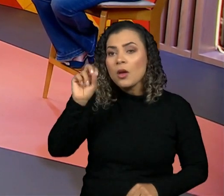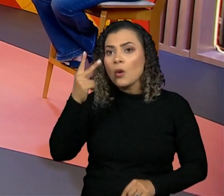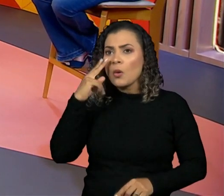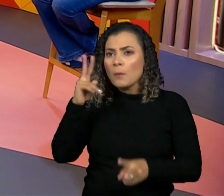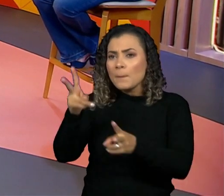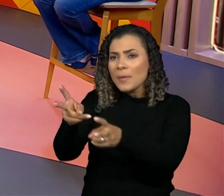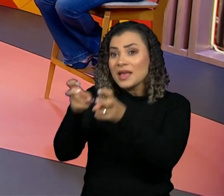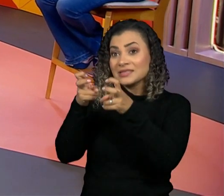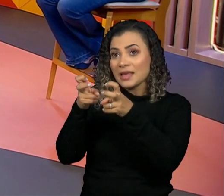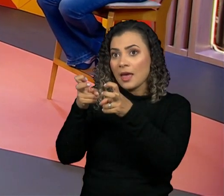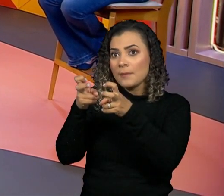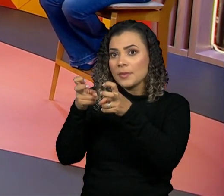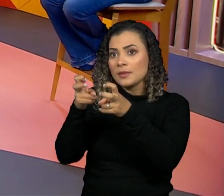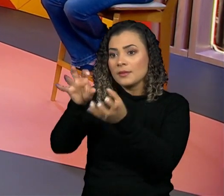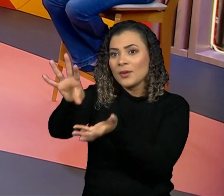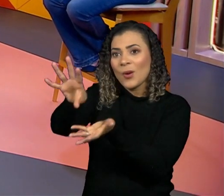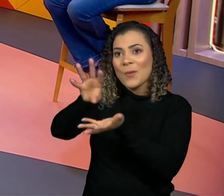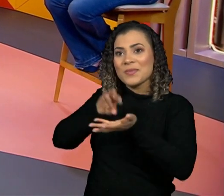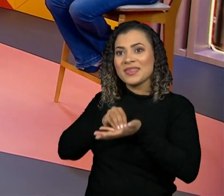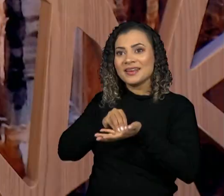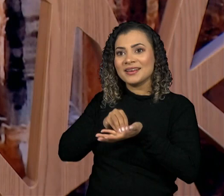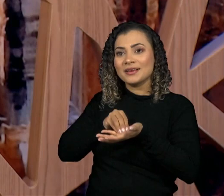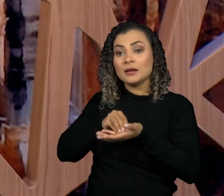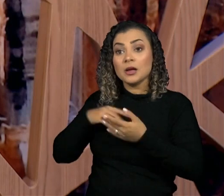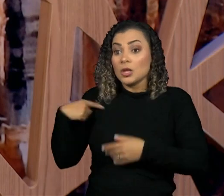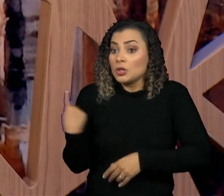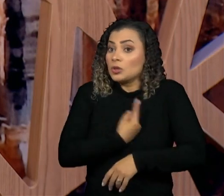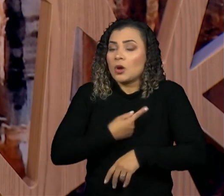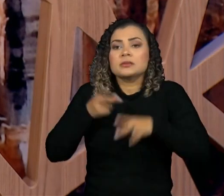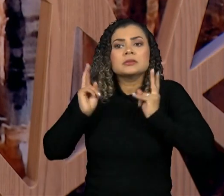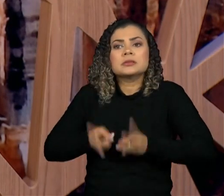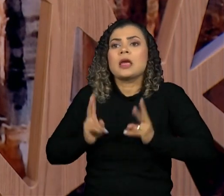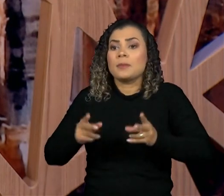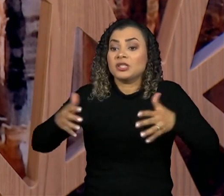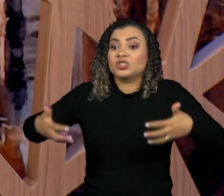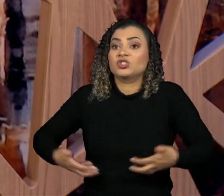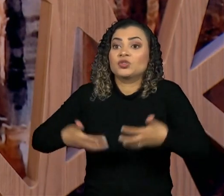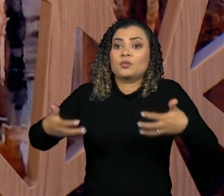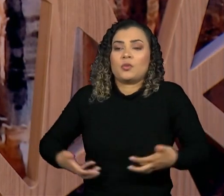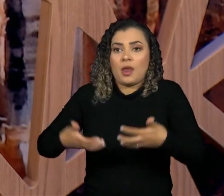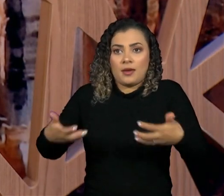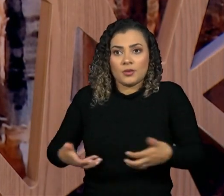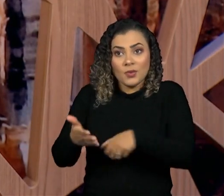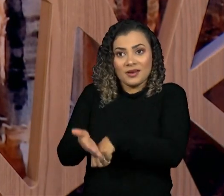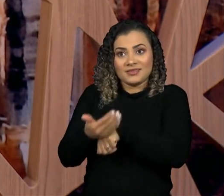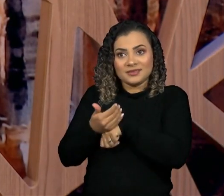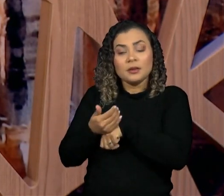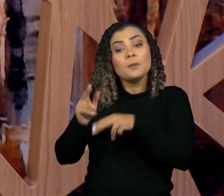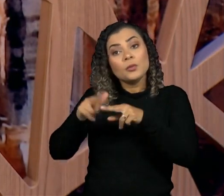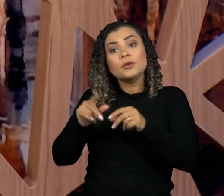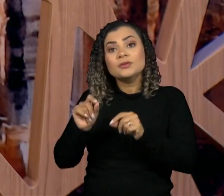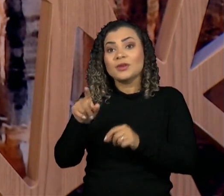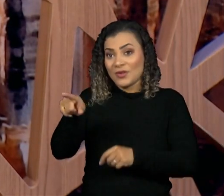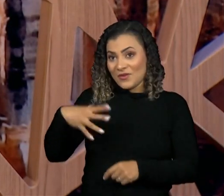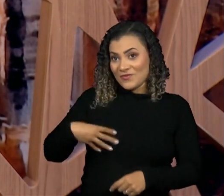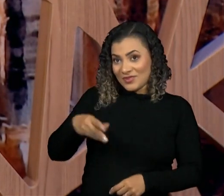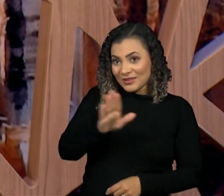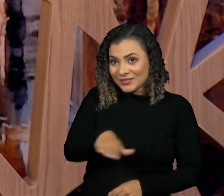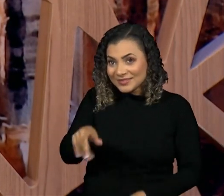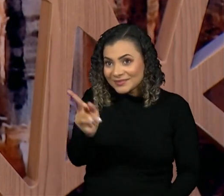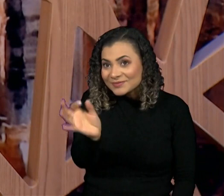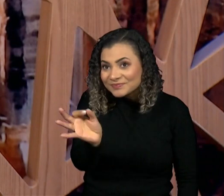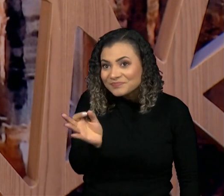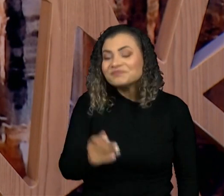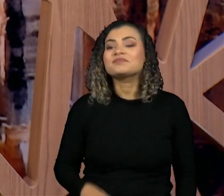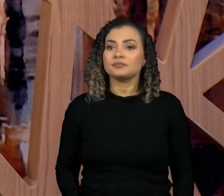nascemos pré-programados para diversas coisas, mas a gente precisa ser estimulado. Então, a gente estava falando aqui dos seus filhos pequenos, né?